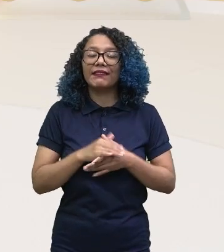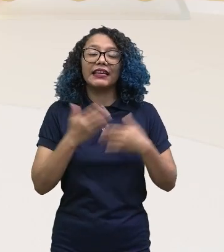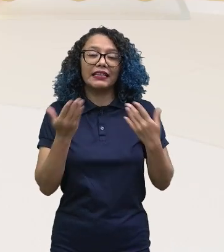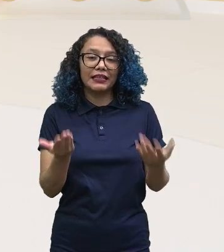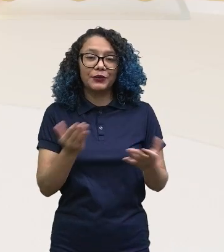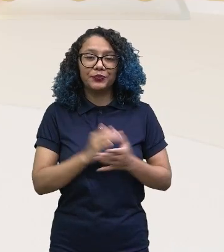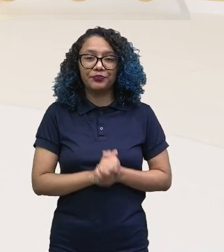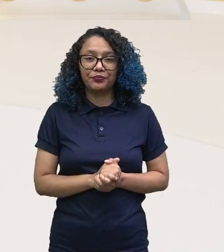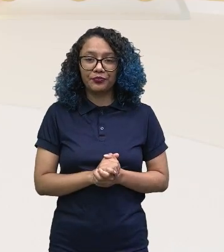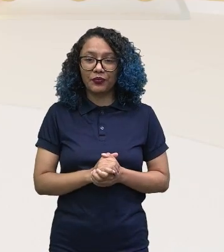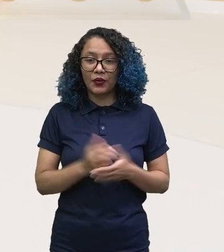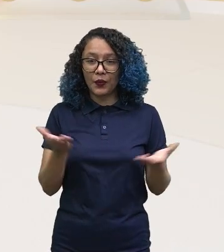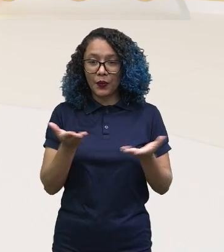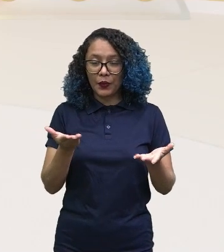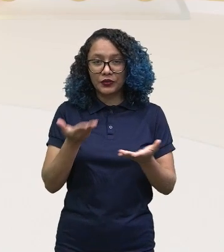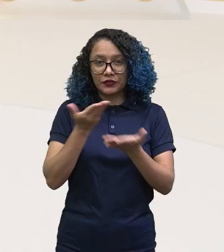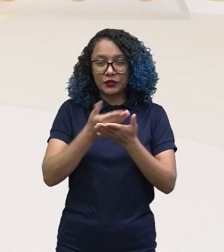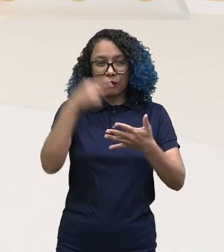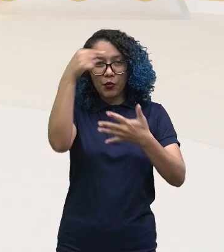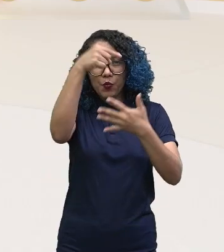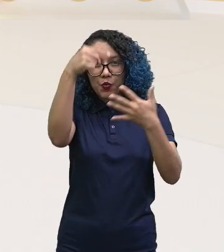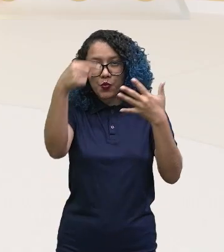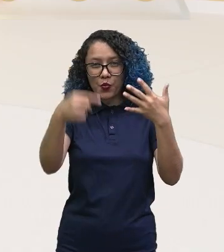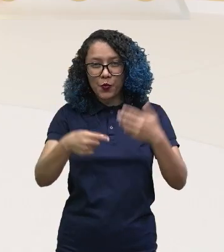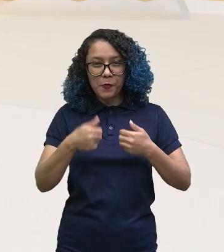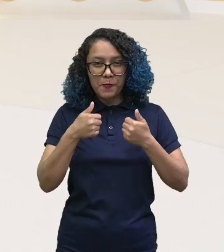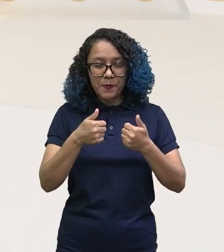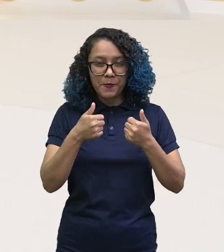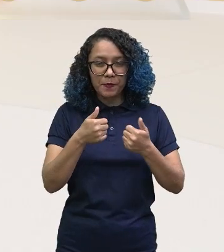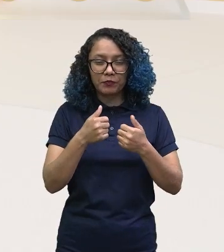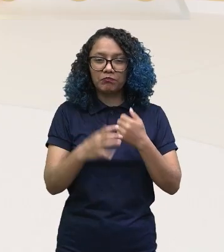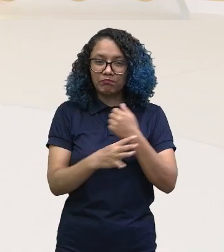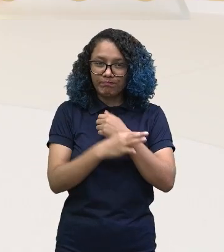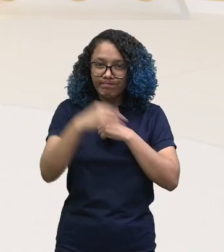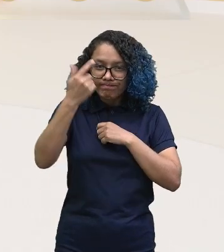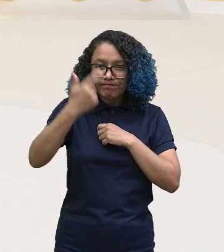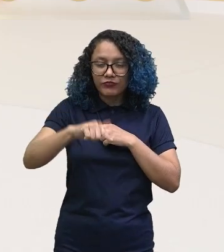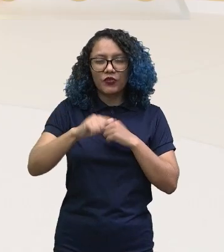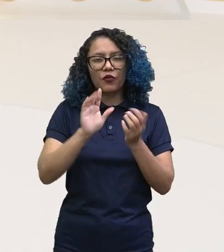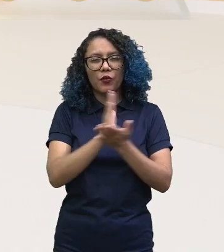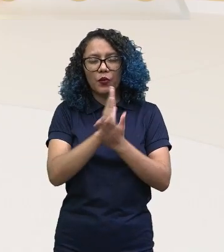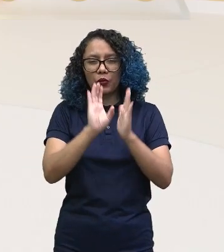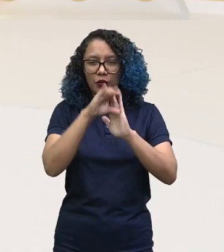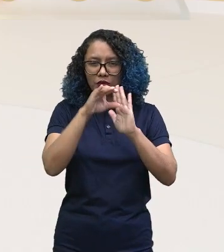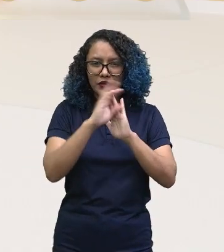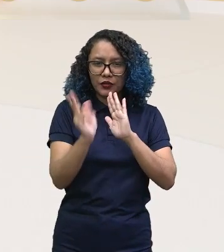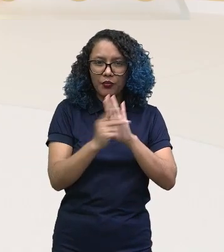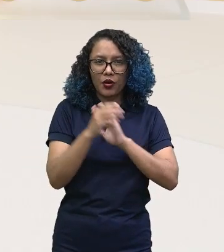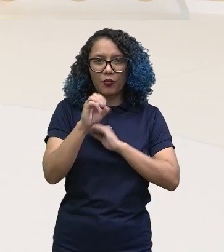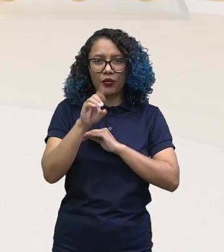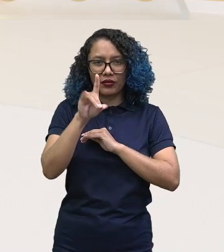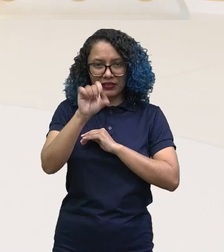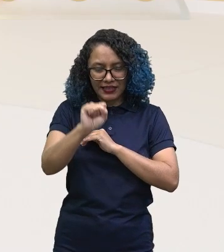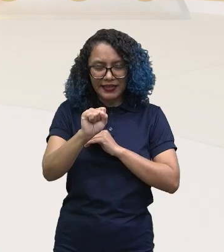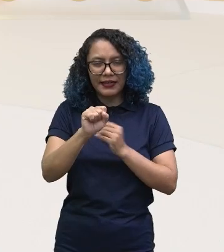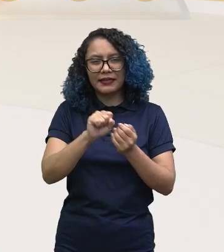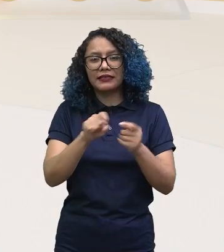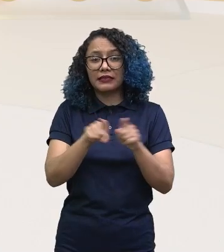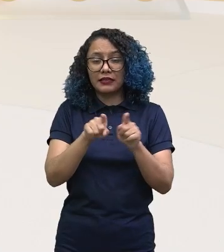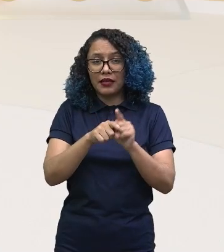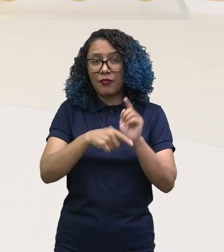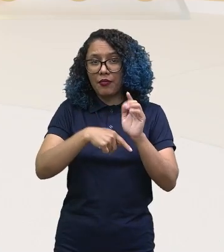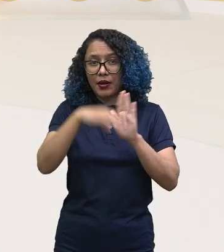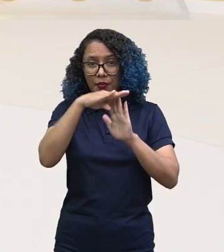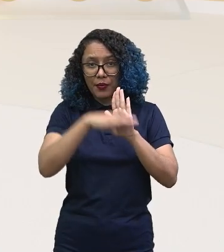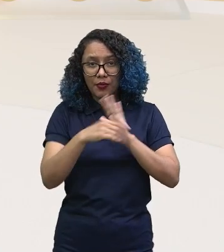vamos tratar sobre todos esses assuntos, reforçar conceitos das ODS e também da